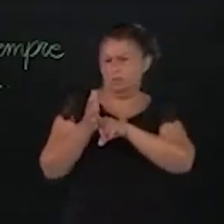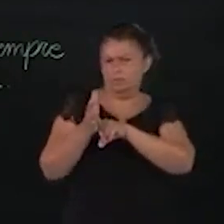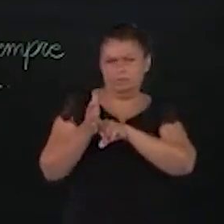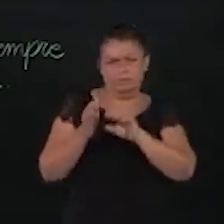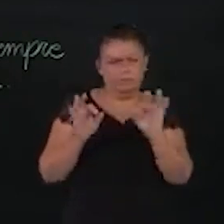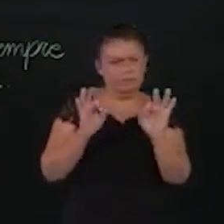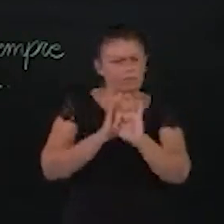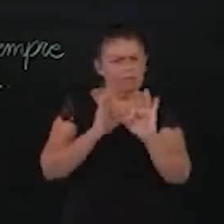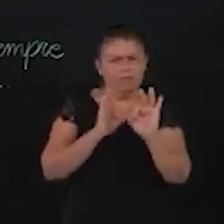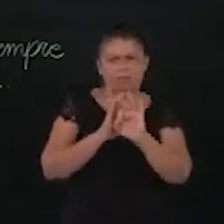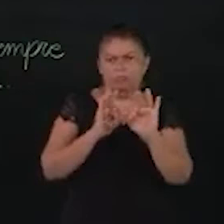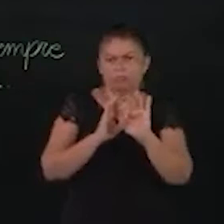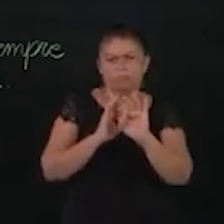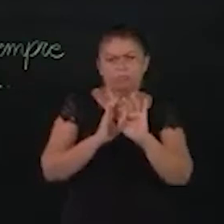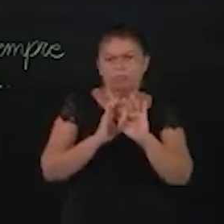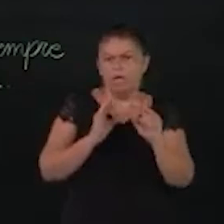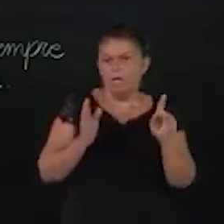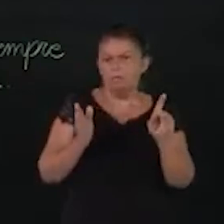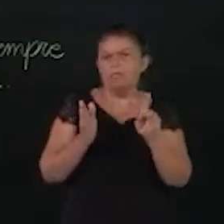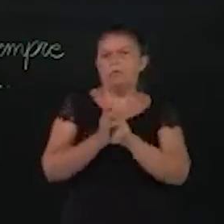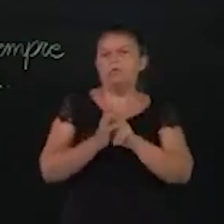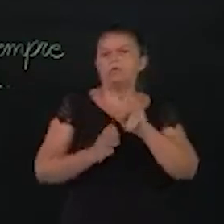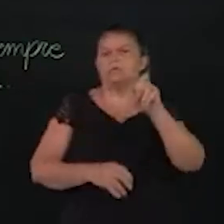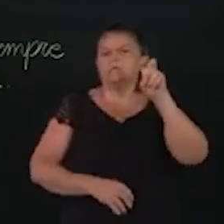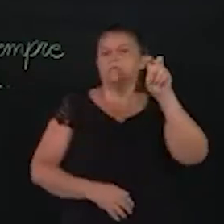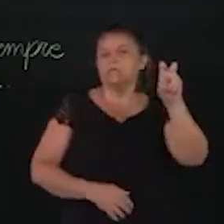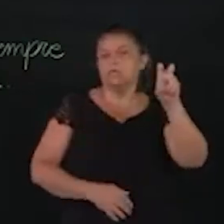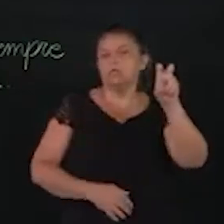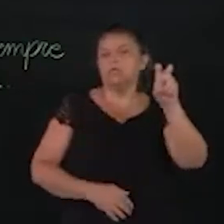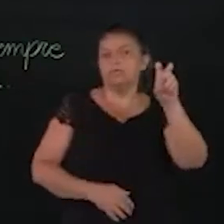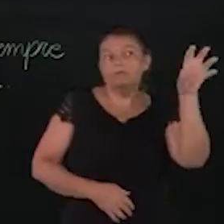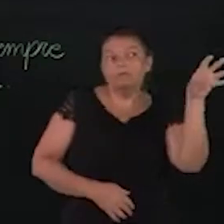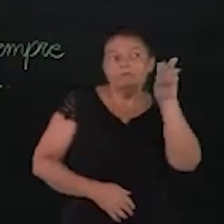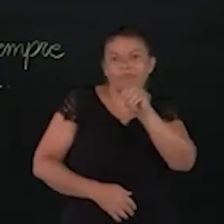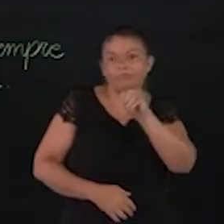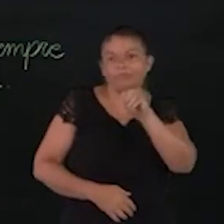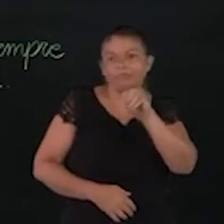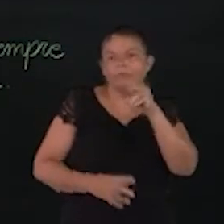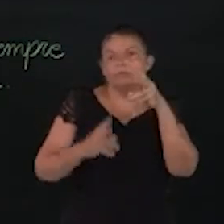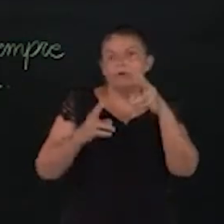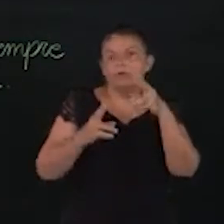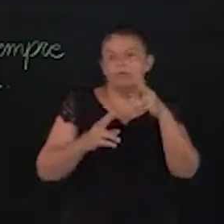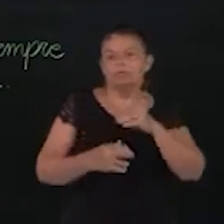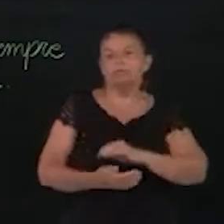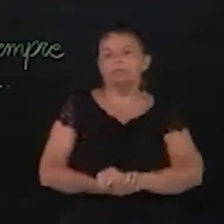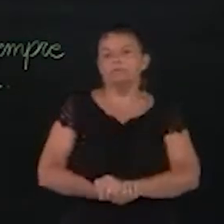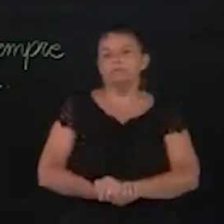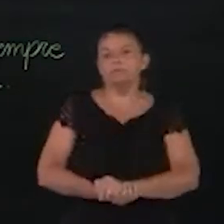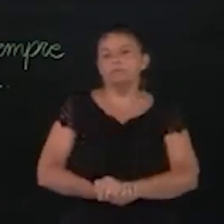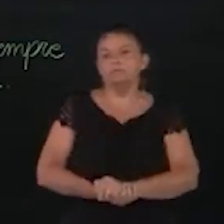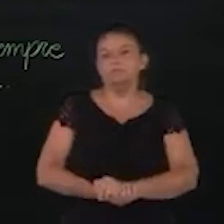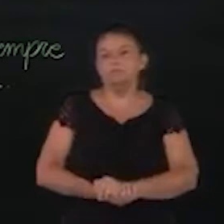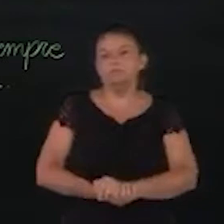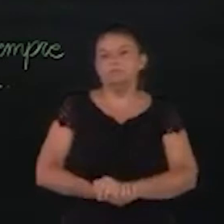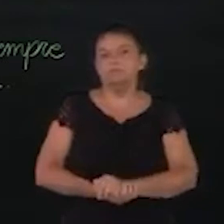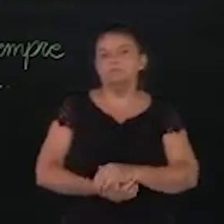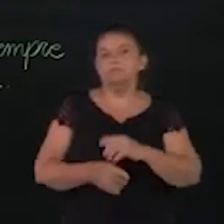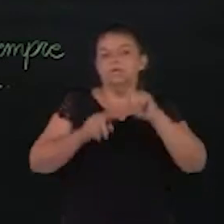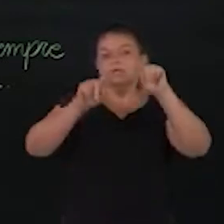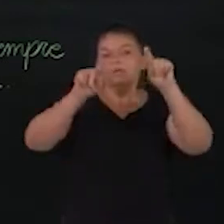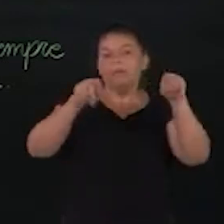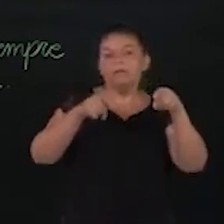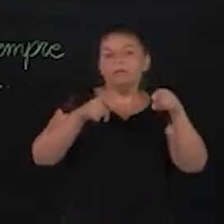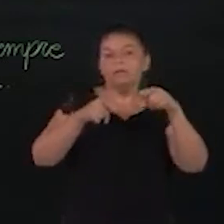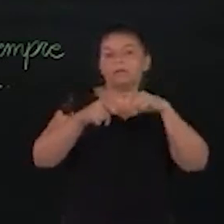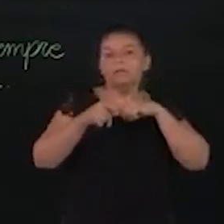Não. Automaticamente, então, esse mais 5 foi repetido. Opa, nesse próximo parênteses